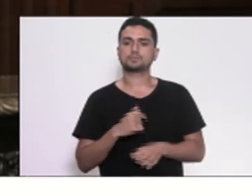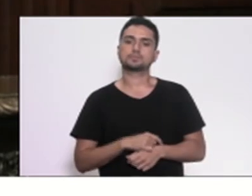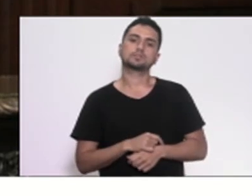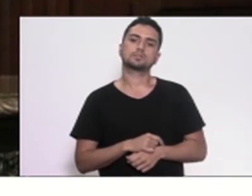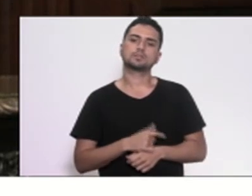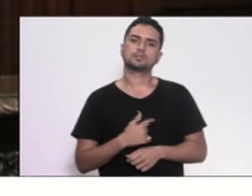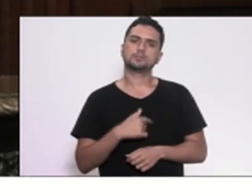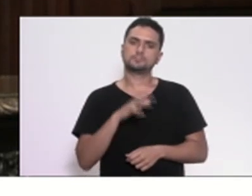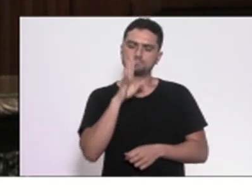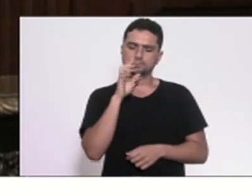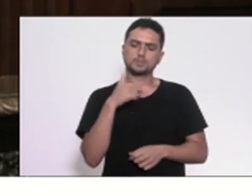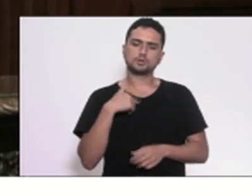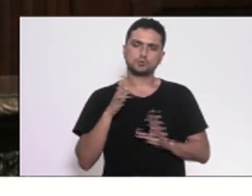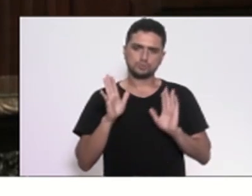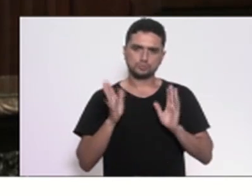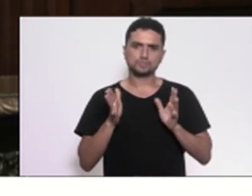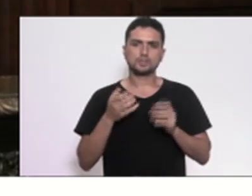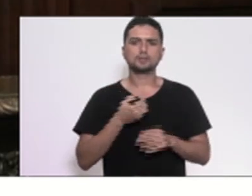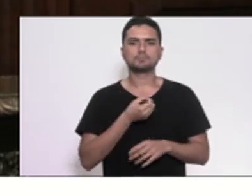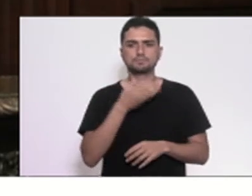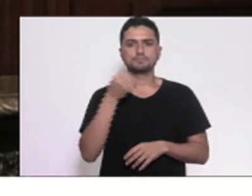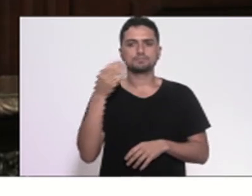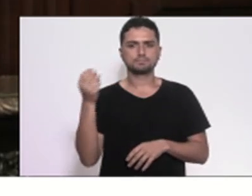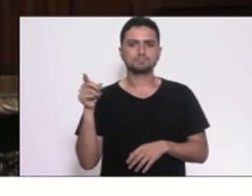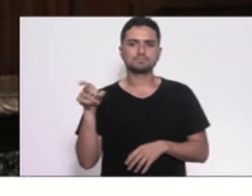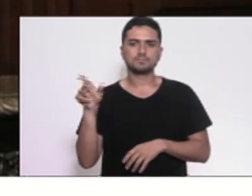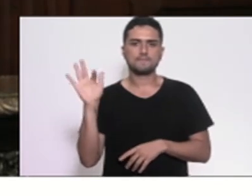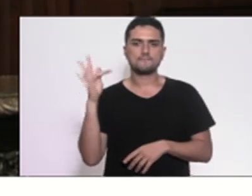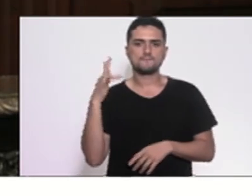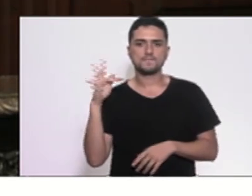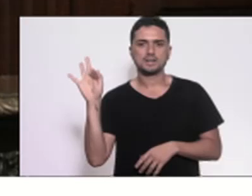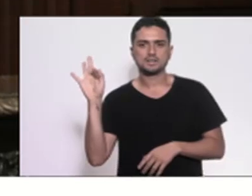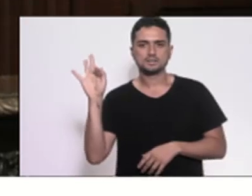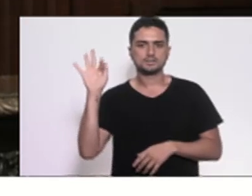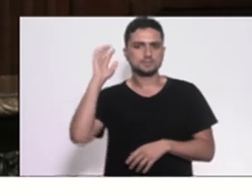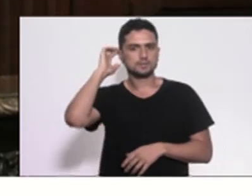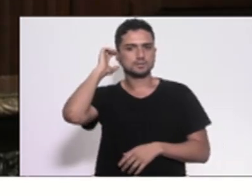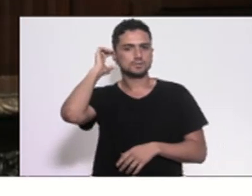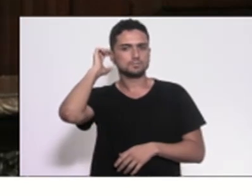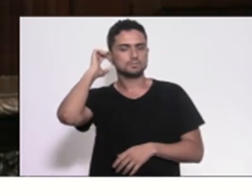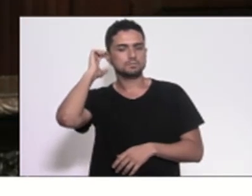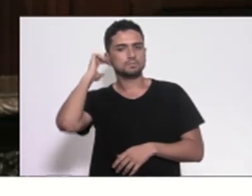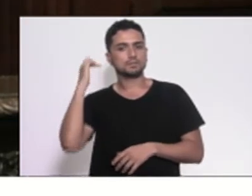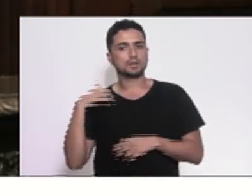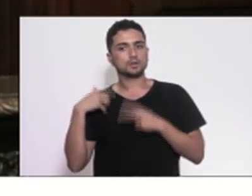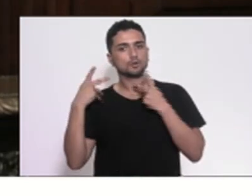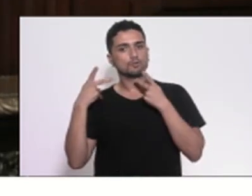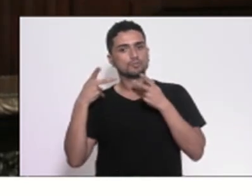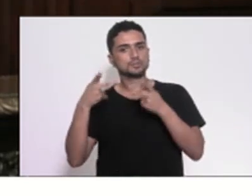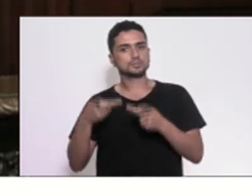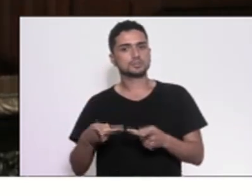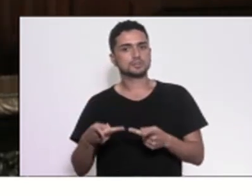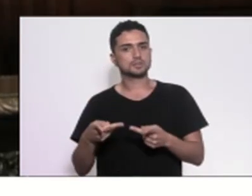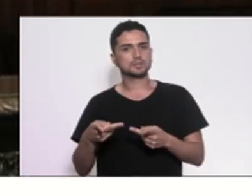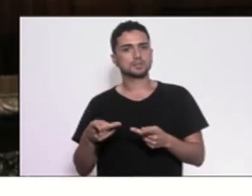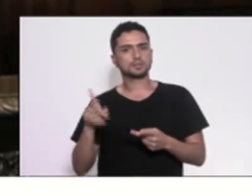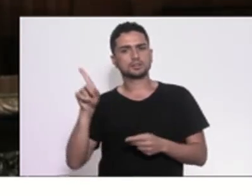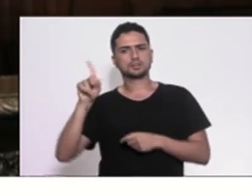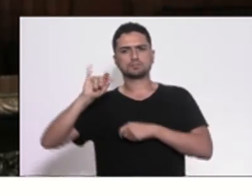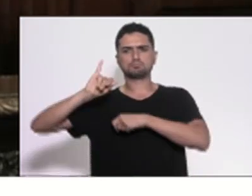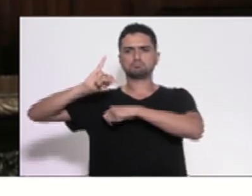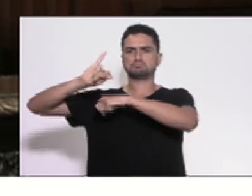Eu, uma vez, fui à França e fui visitar o maior